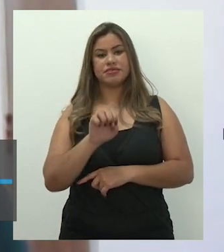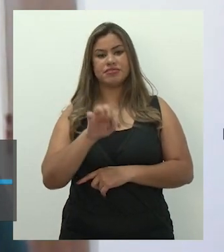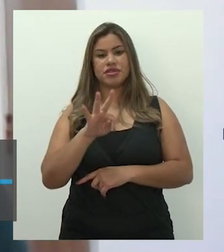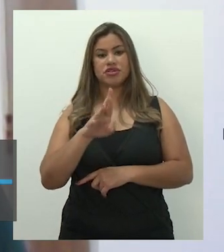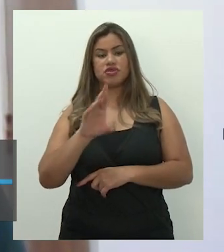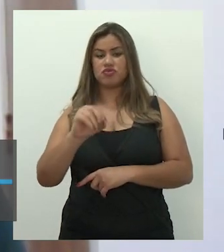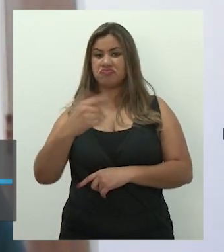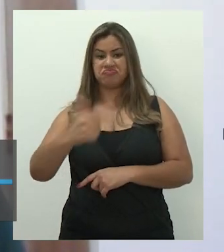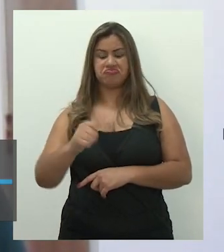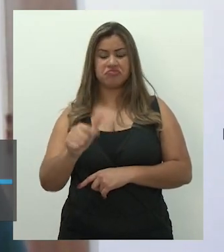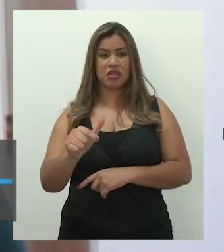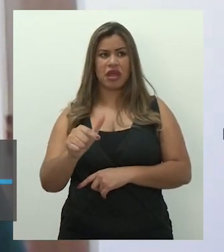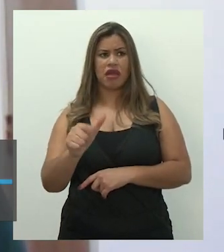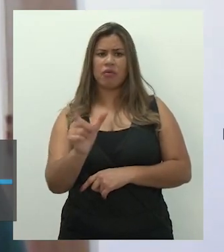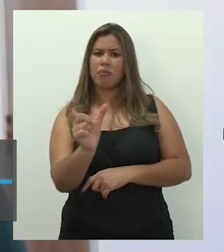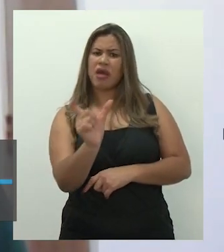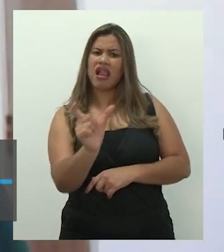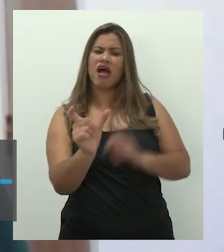né, essa